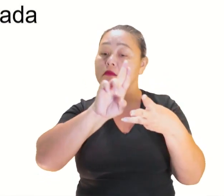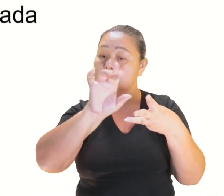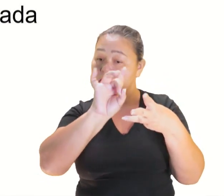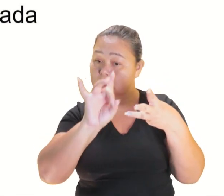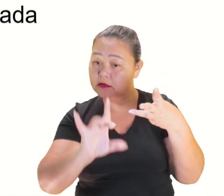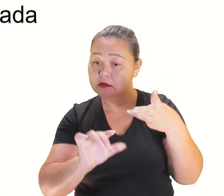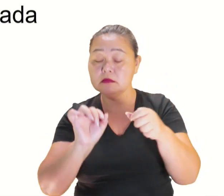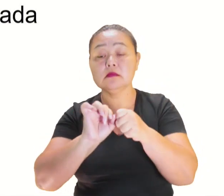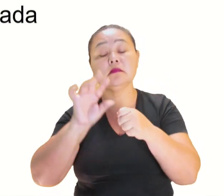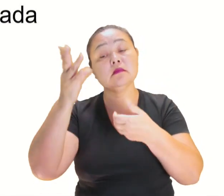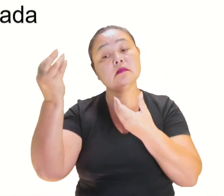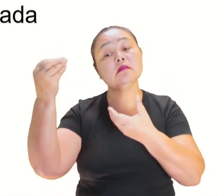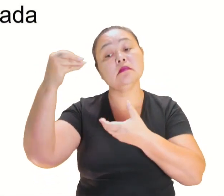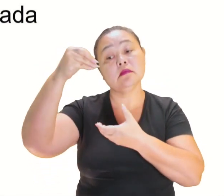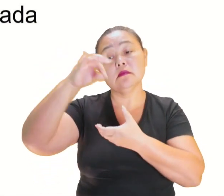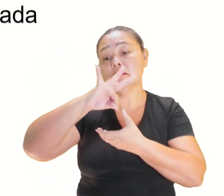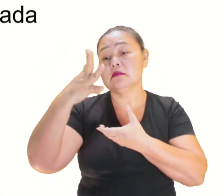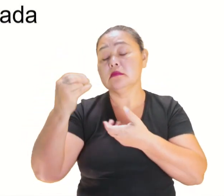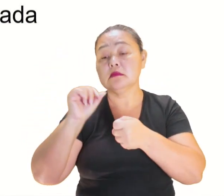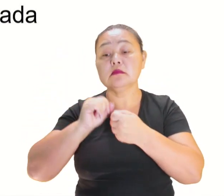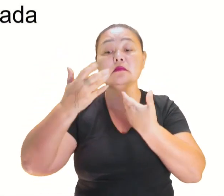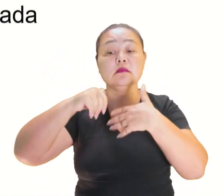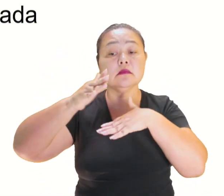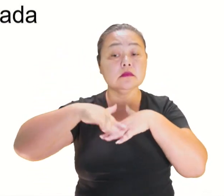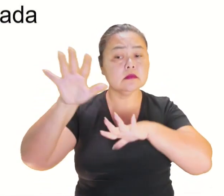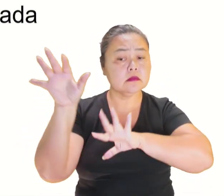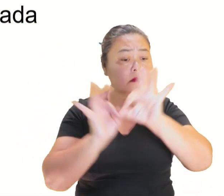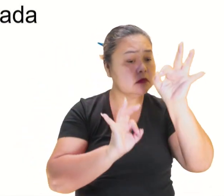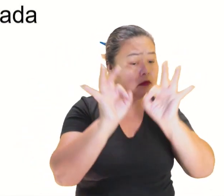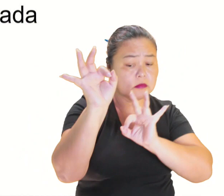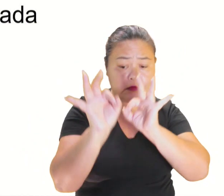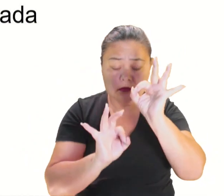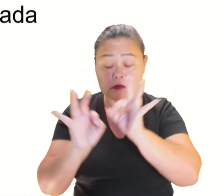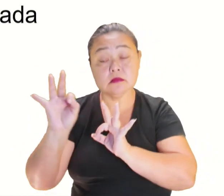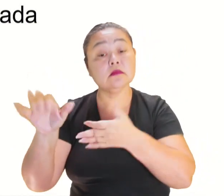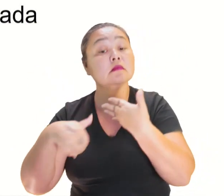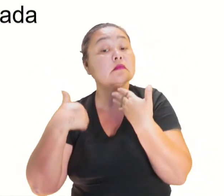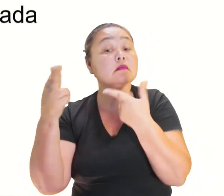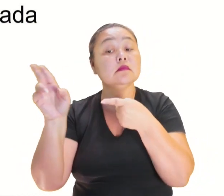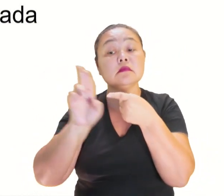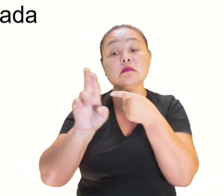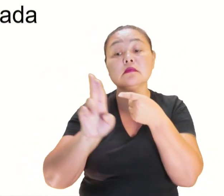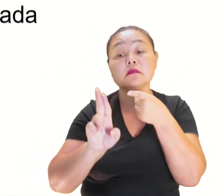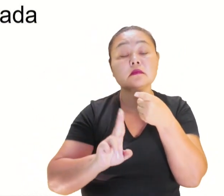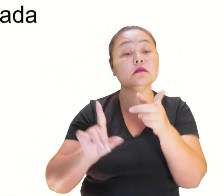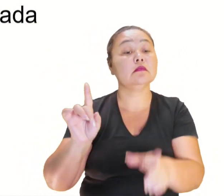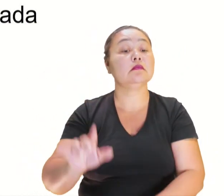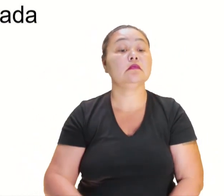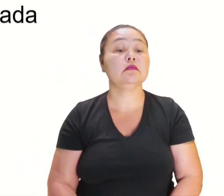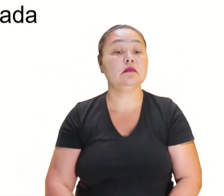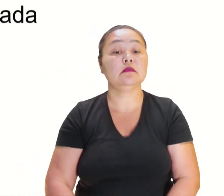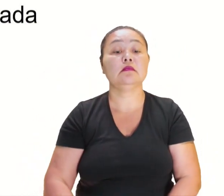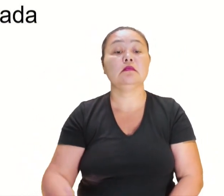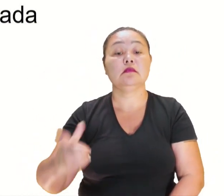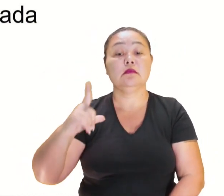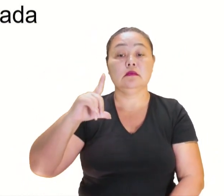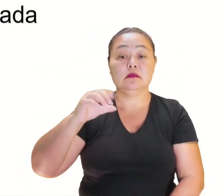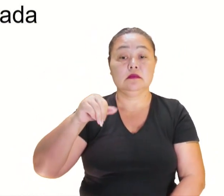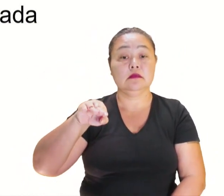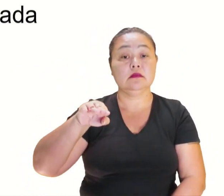classificação. Tudo na matemática tem uma organização, né? E a gente agora classifica as expressões. Vamos ver. As